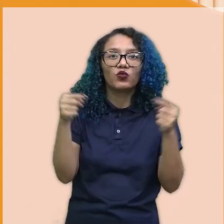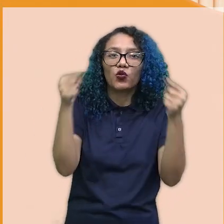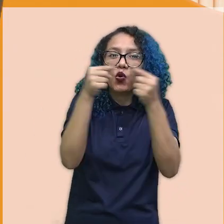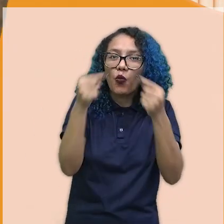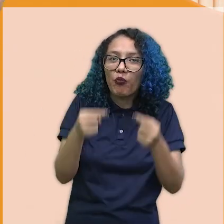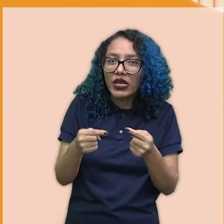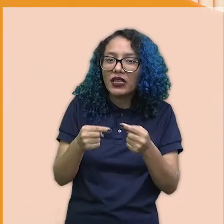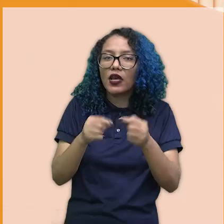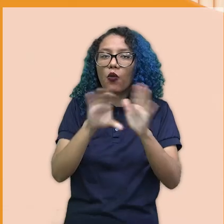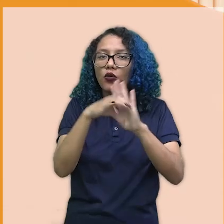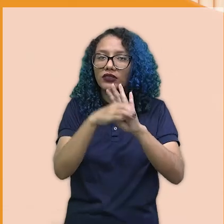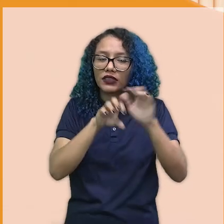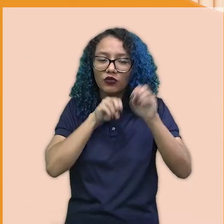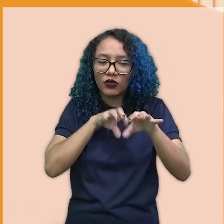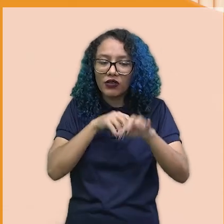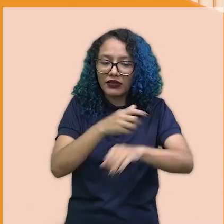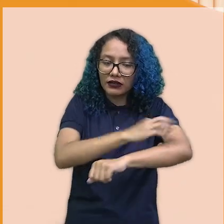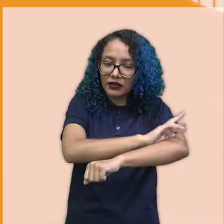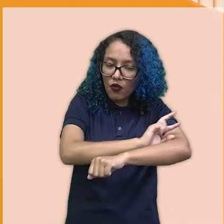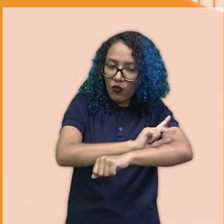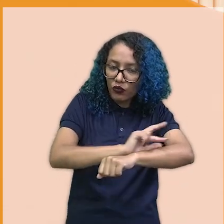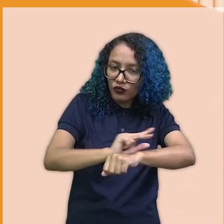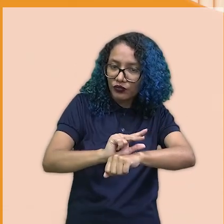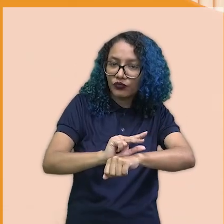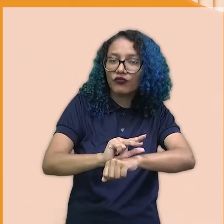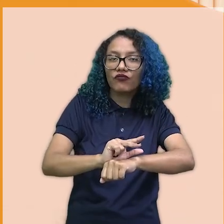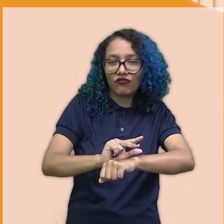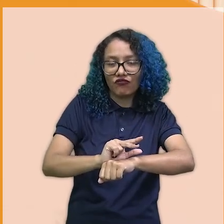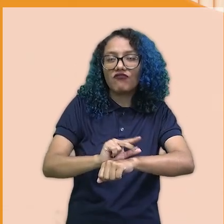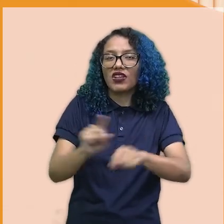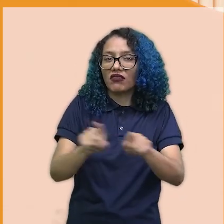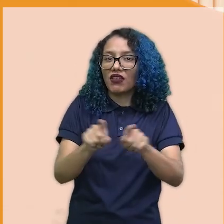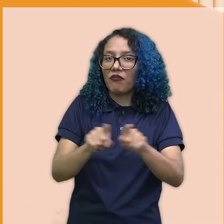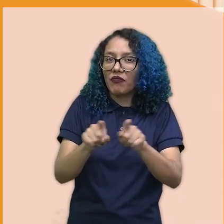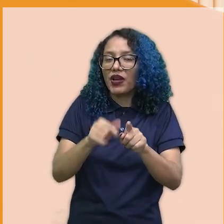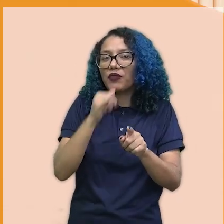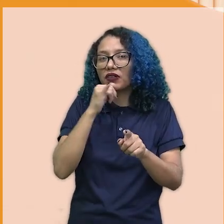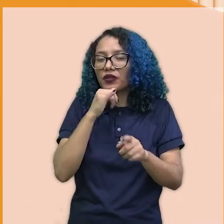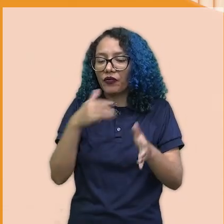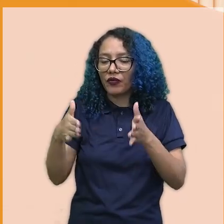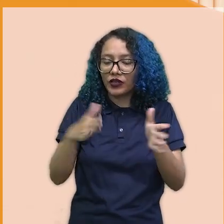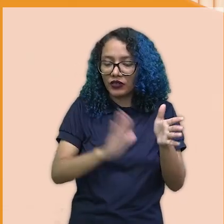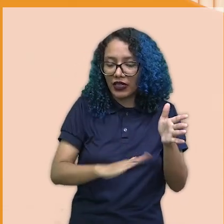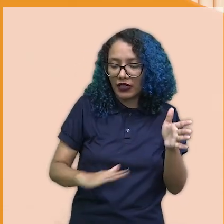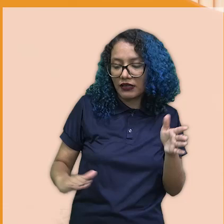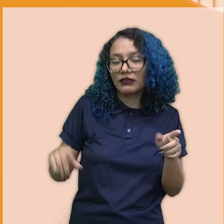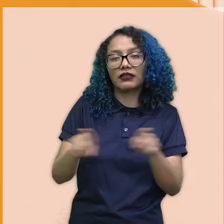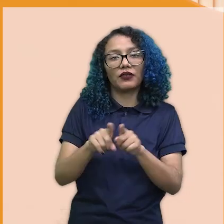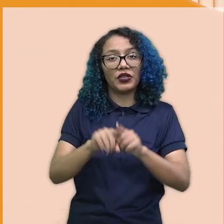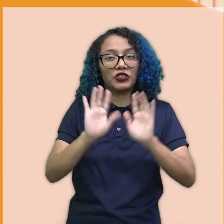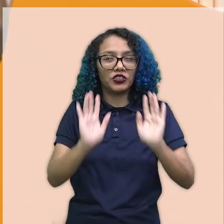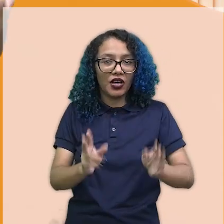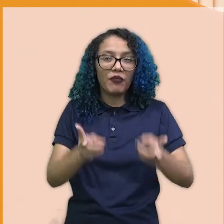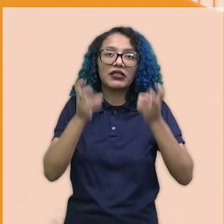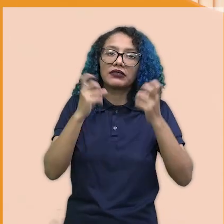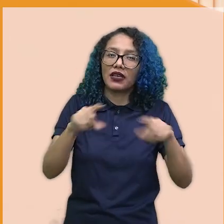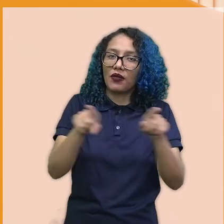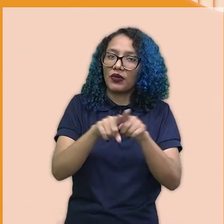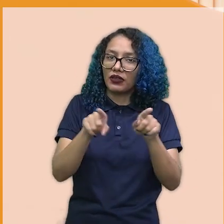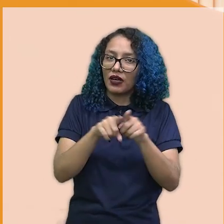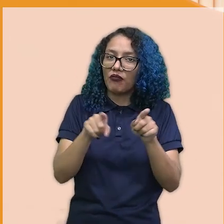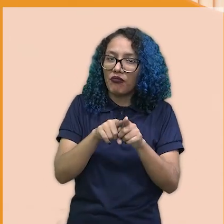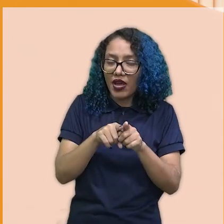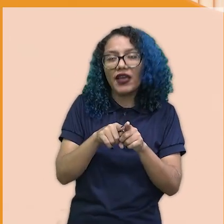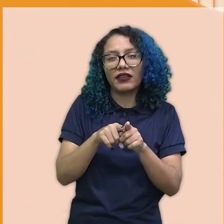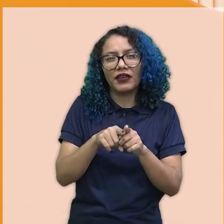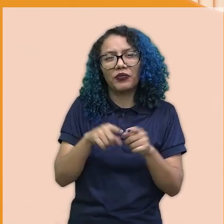já vai, desde as crianças pequenas, já vai percebendo, né, interagindo,